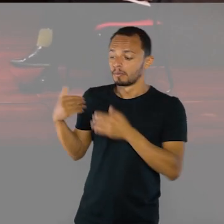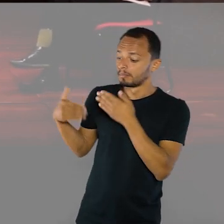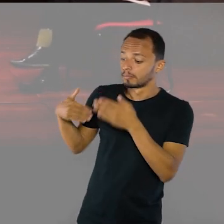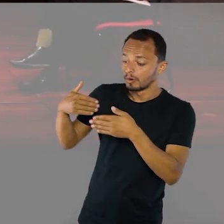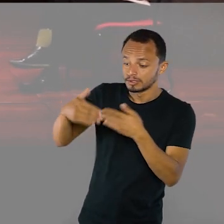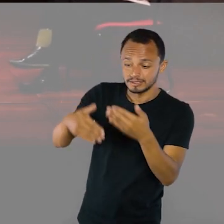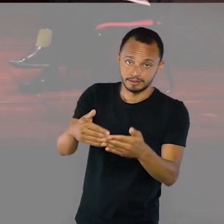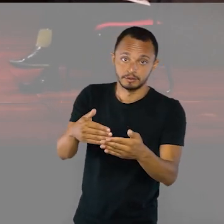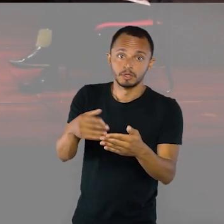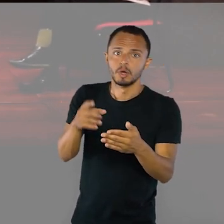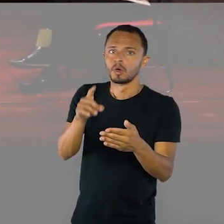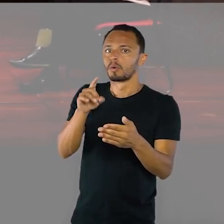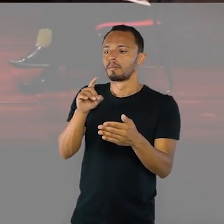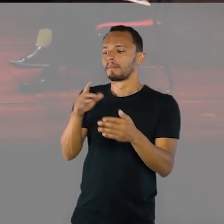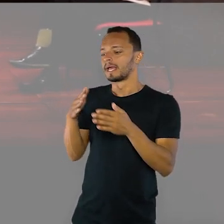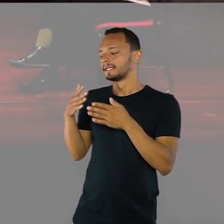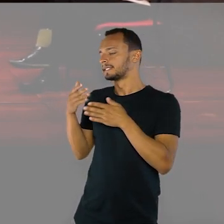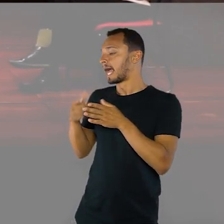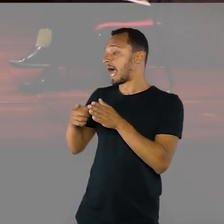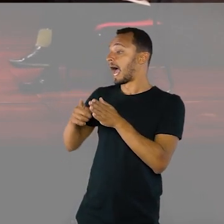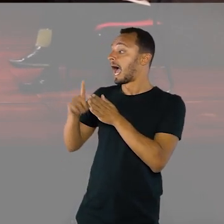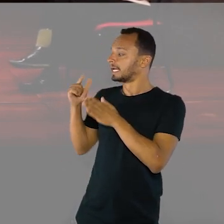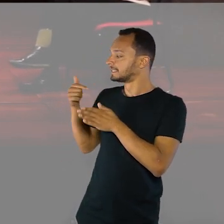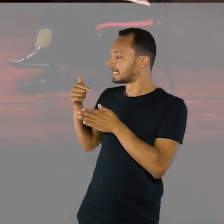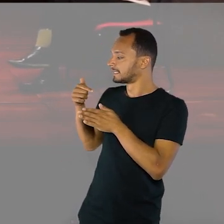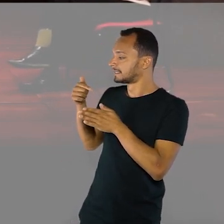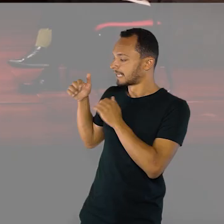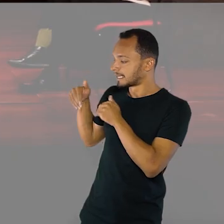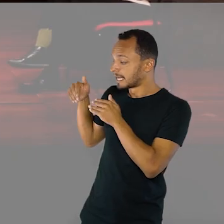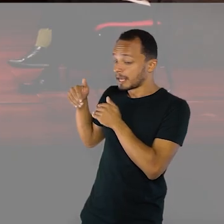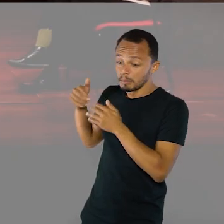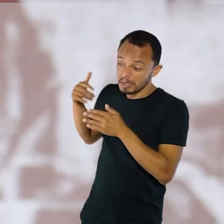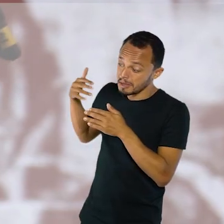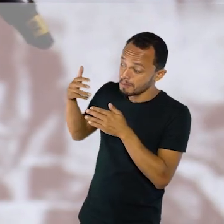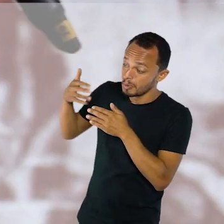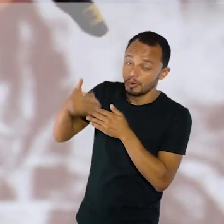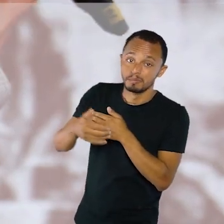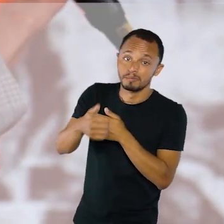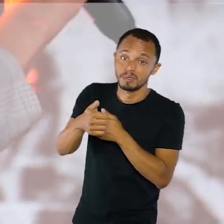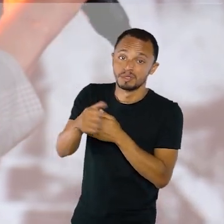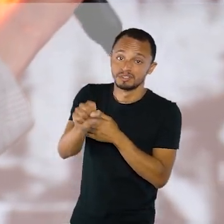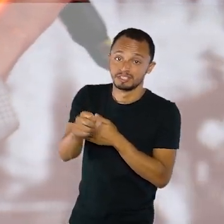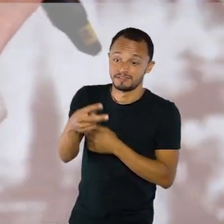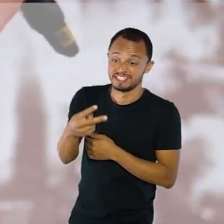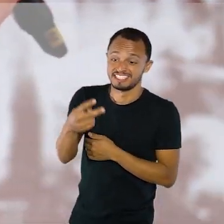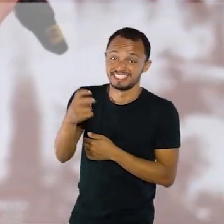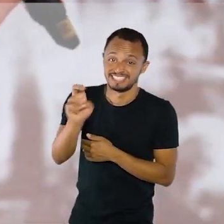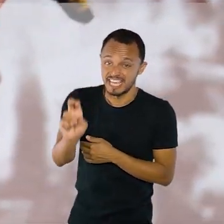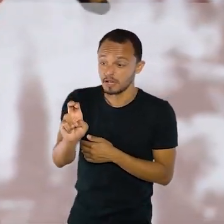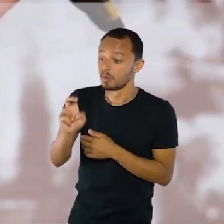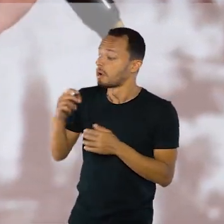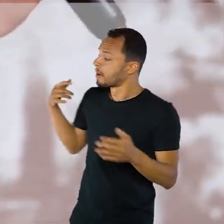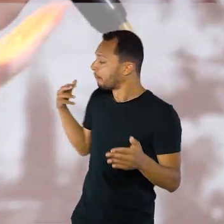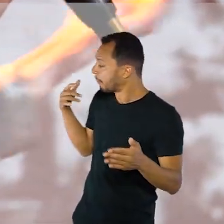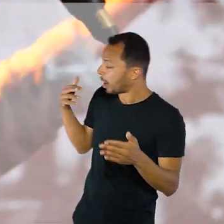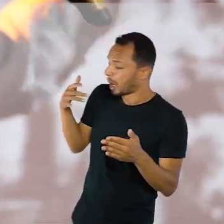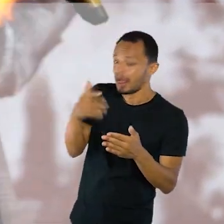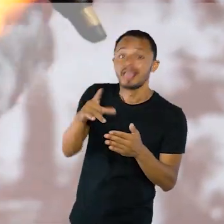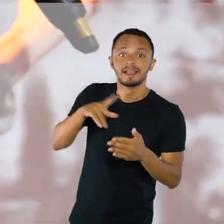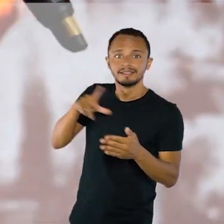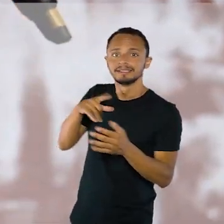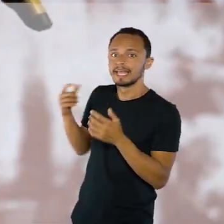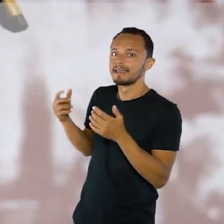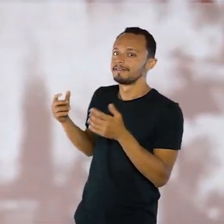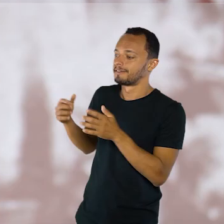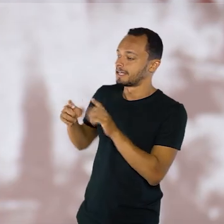foi se encerrar muito depois, em 1825. E, dessa forma, nós começamos a ver, como na imagem anterior, um